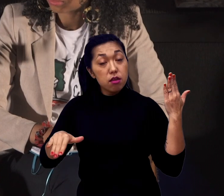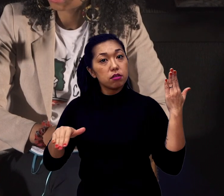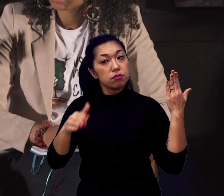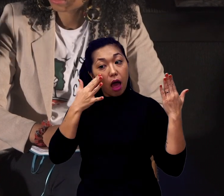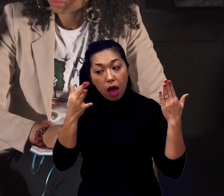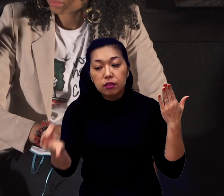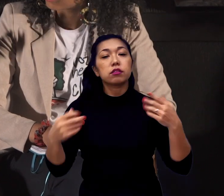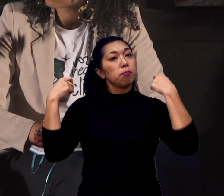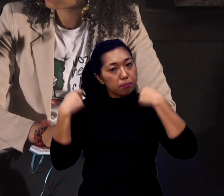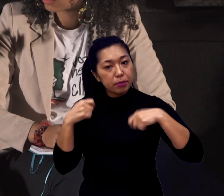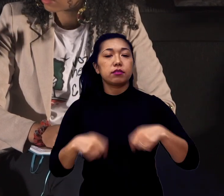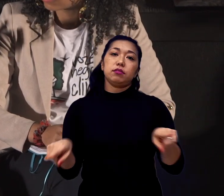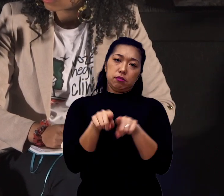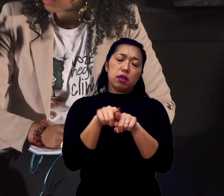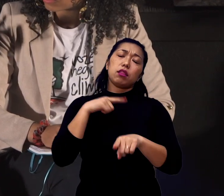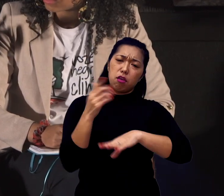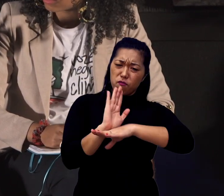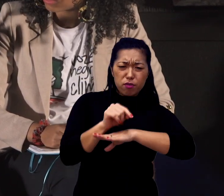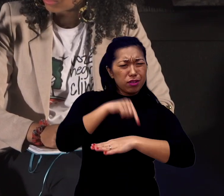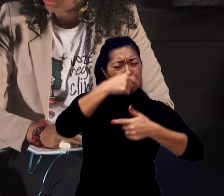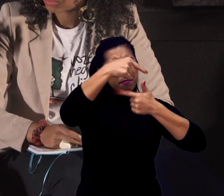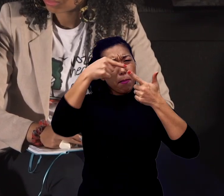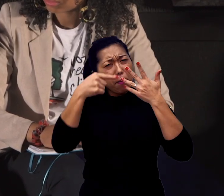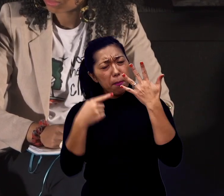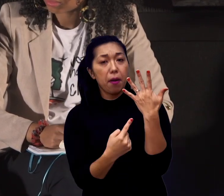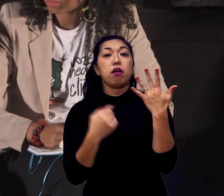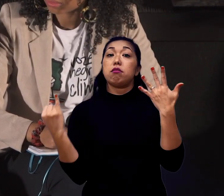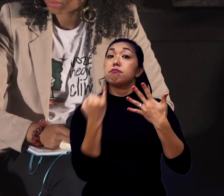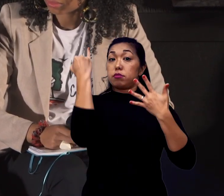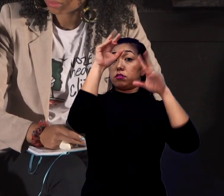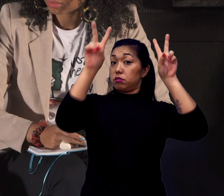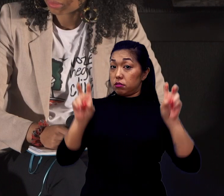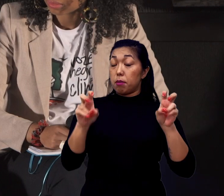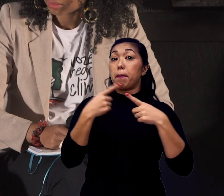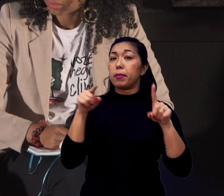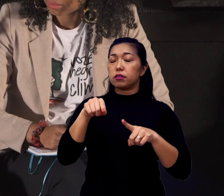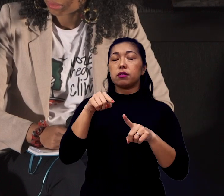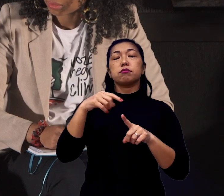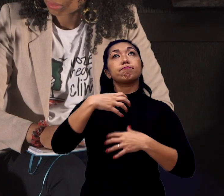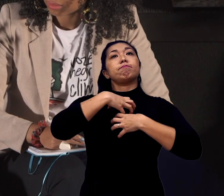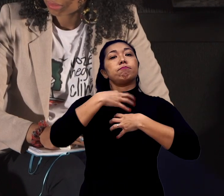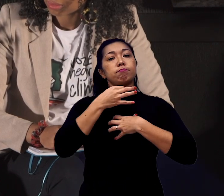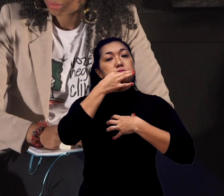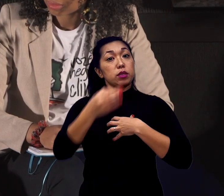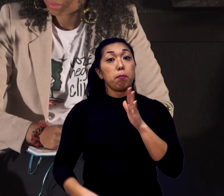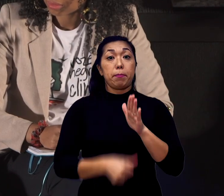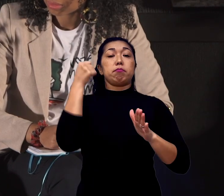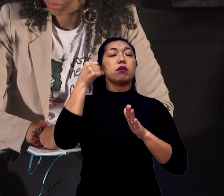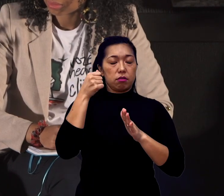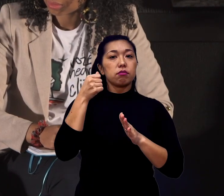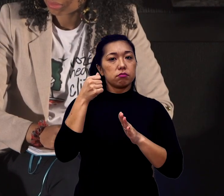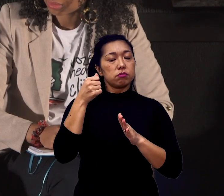também. Tem muitas coisas importantes nesse filme, claro, mas eu acho que essa foi a primeira impressão